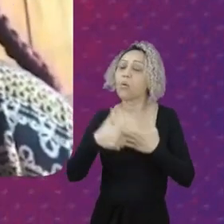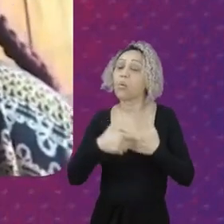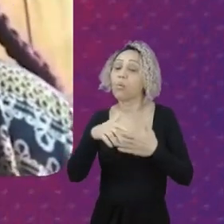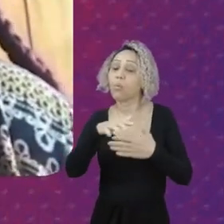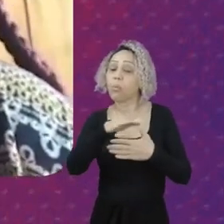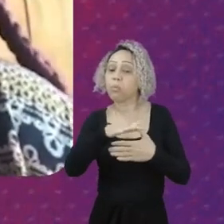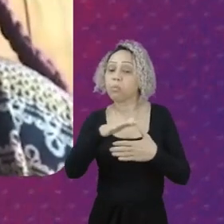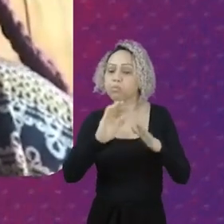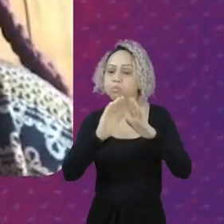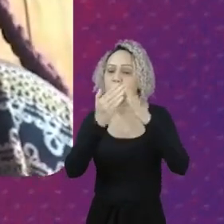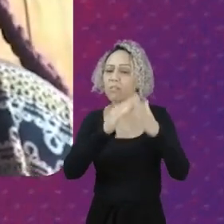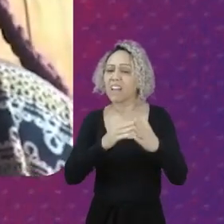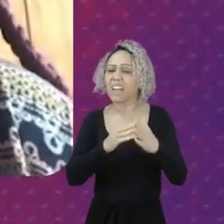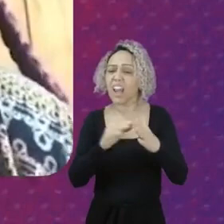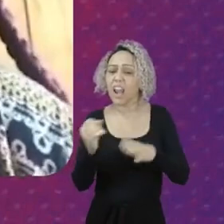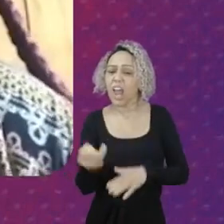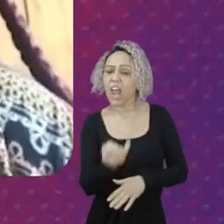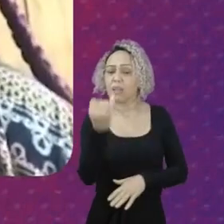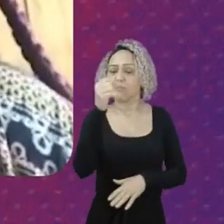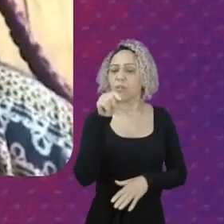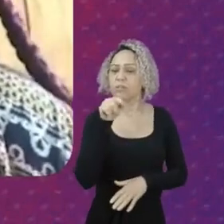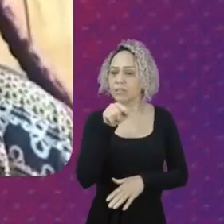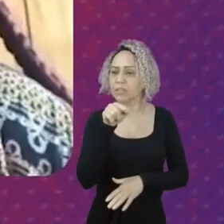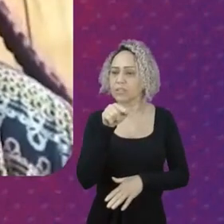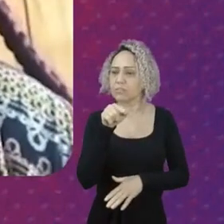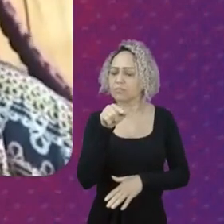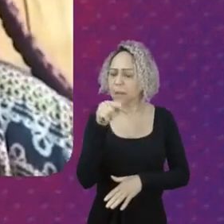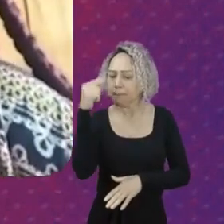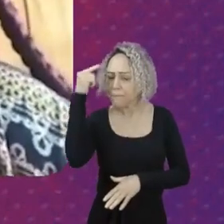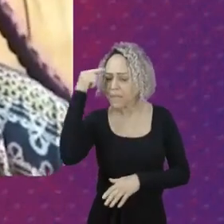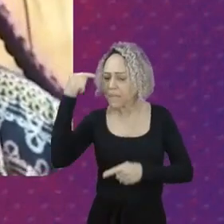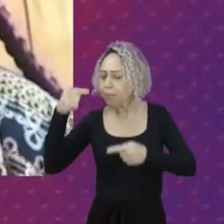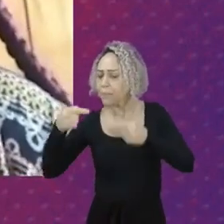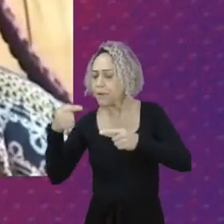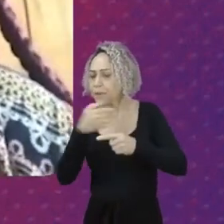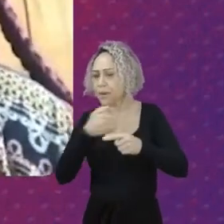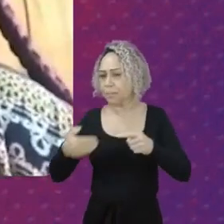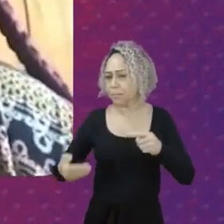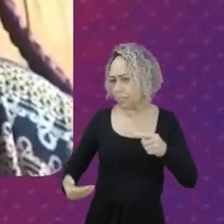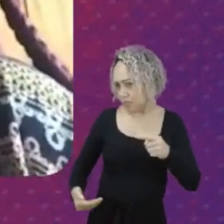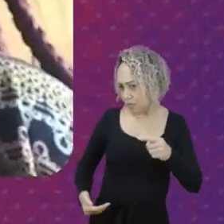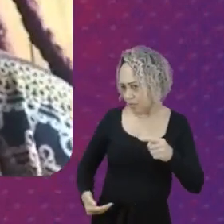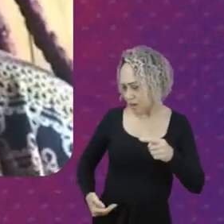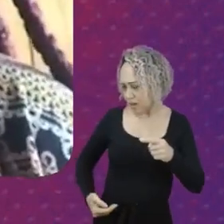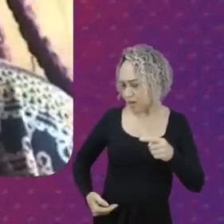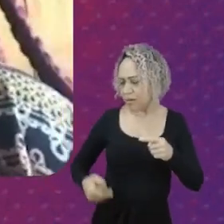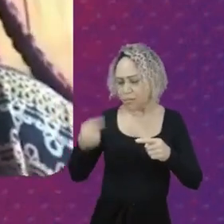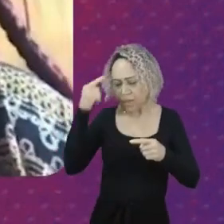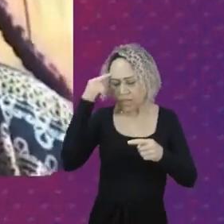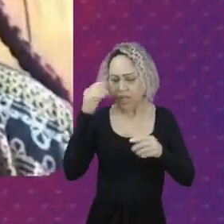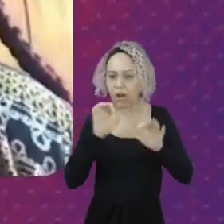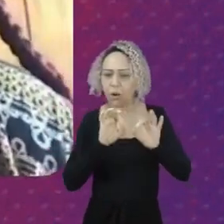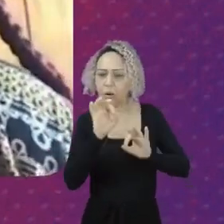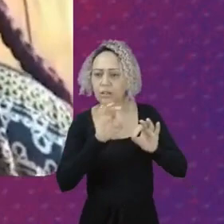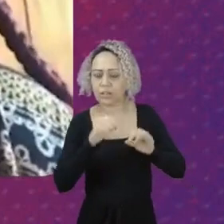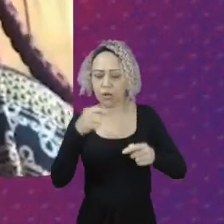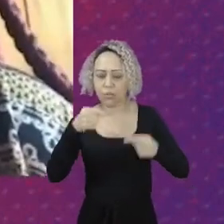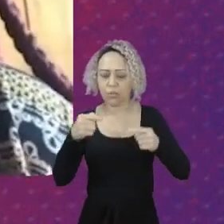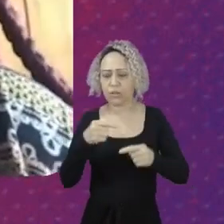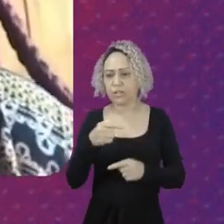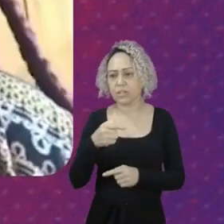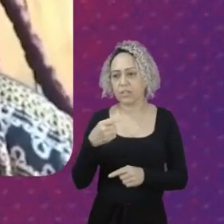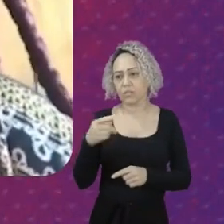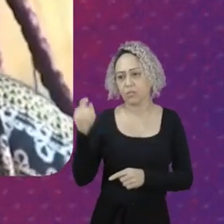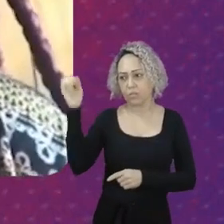favela é fundamental para se pensar política pública, para se pensar organização política no